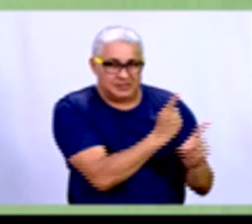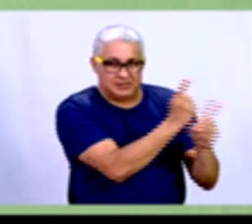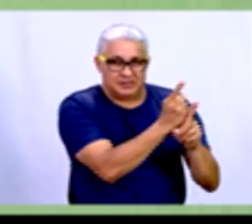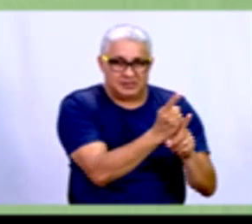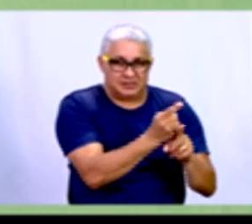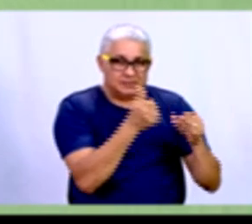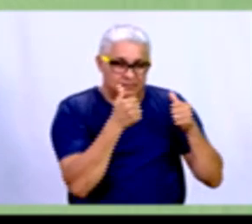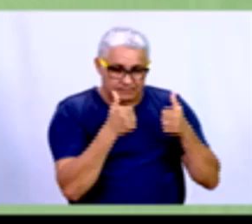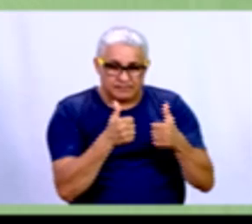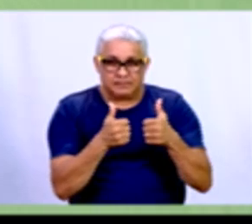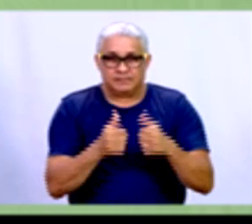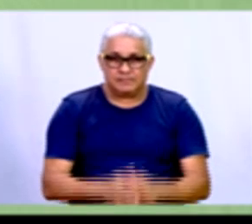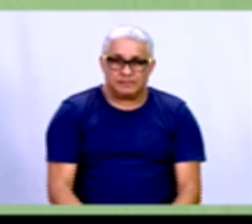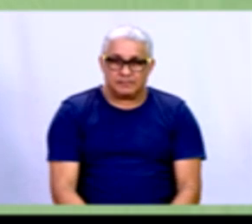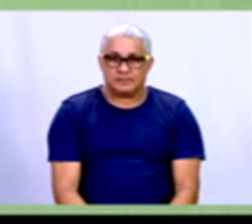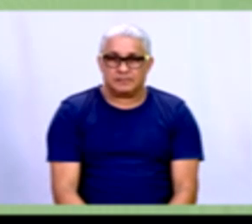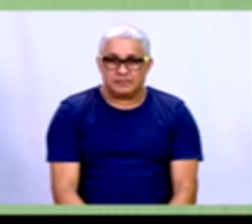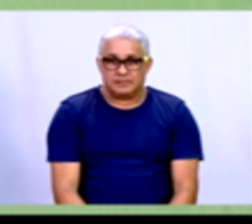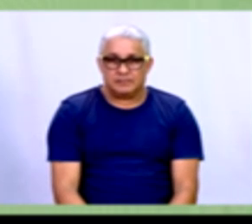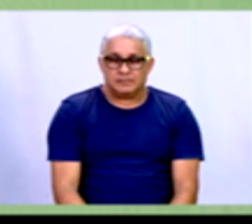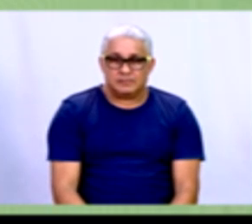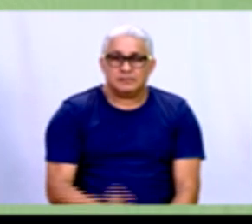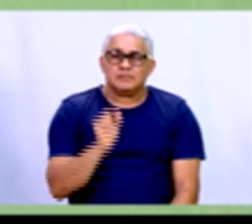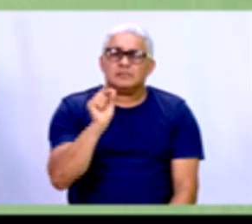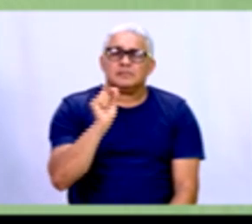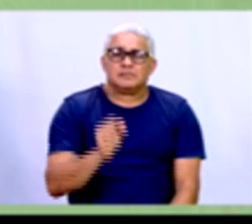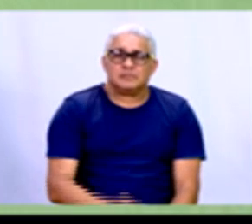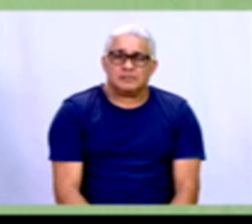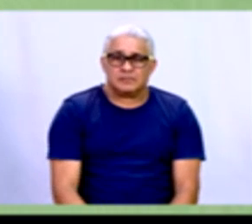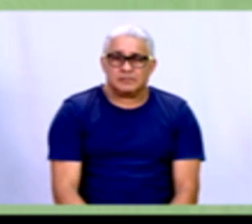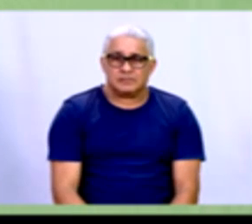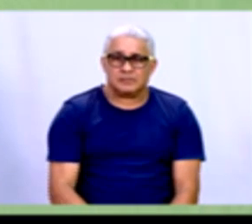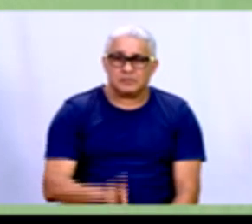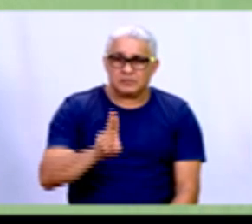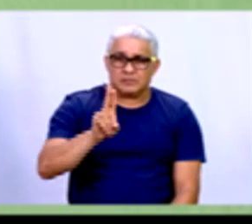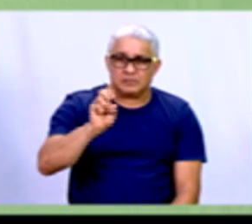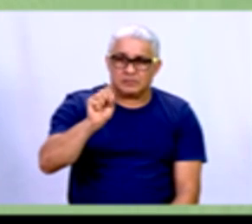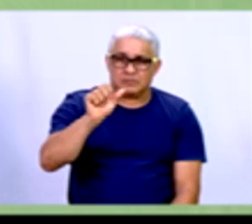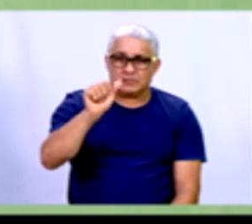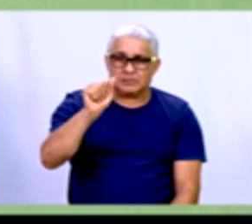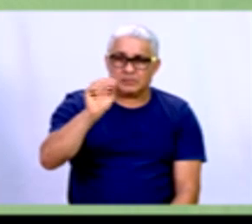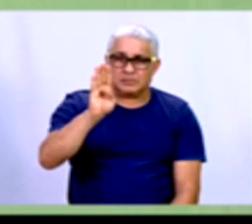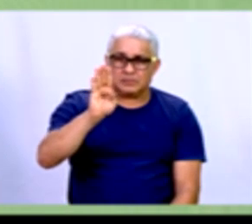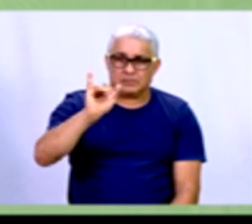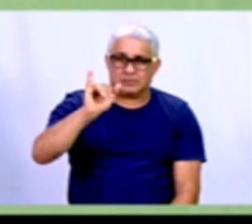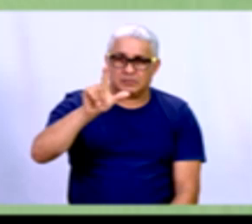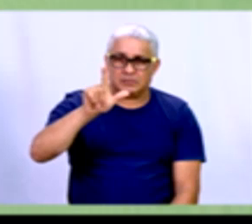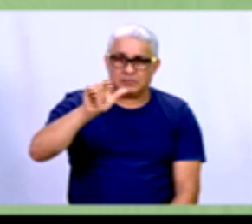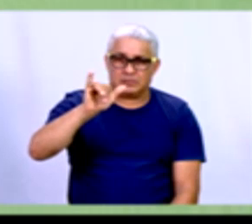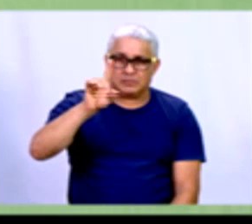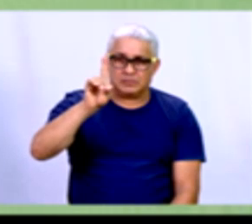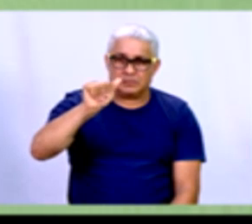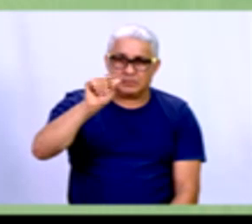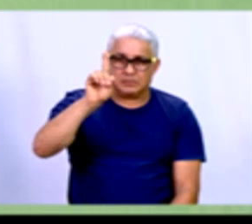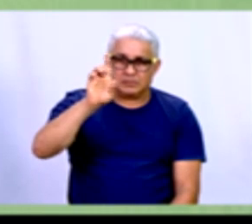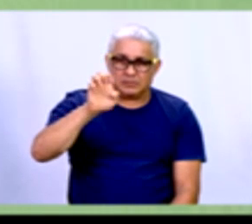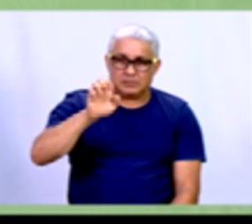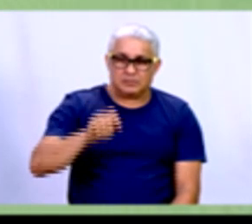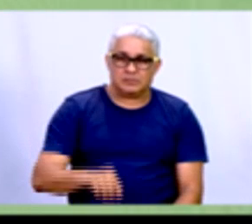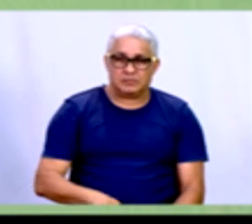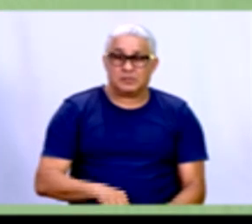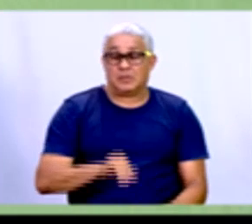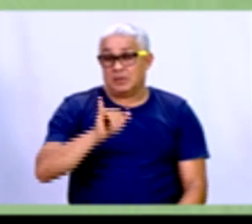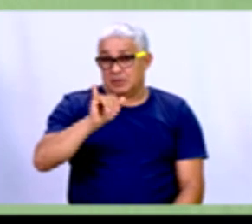Tá? E o que vem a ser, então, a usabilidade? De acordo com a ISO